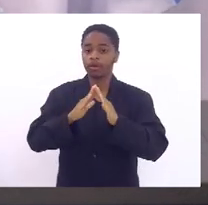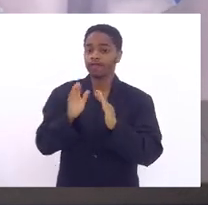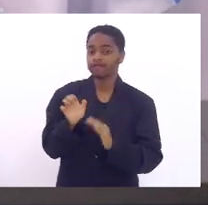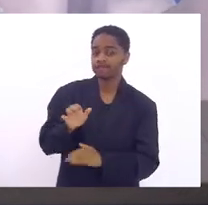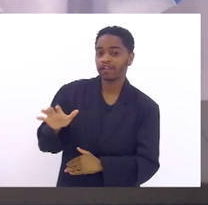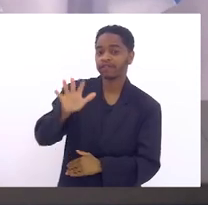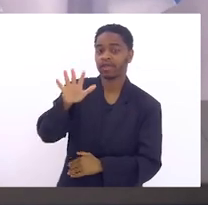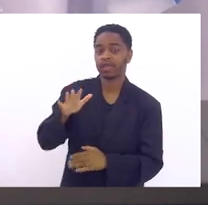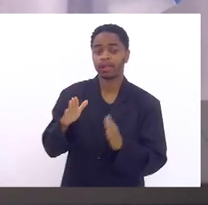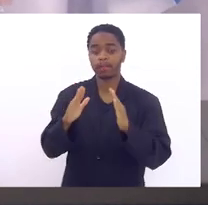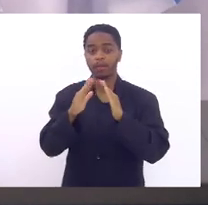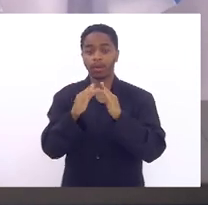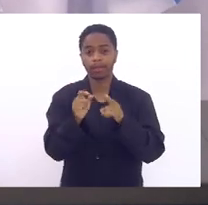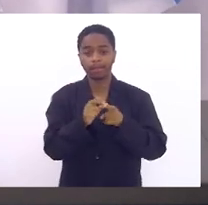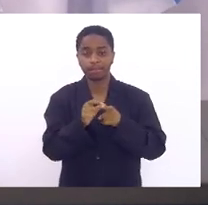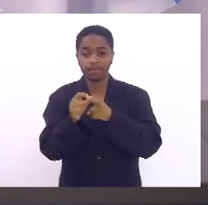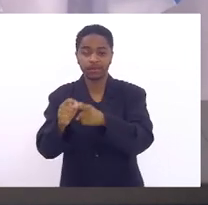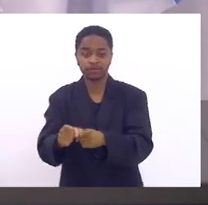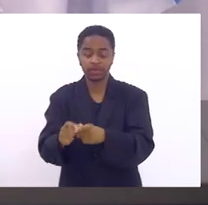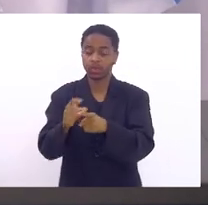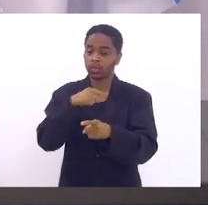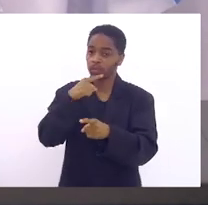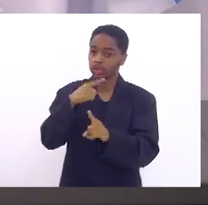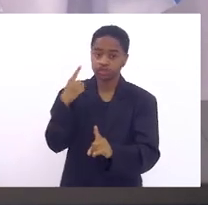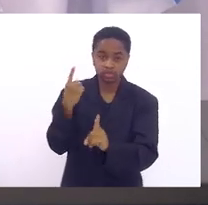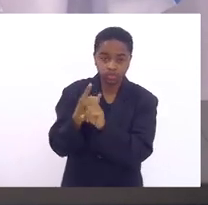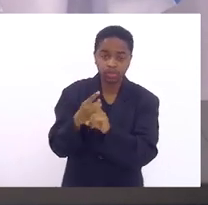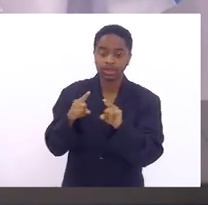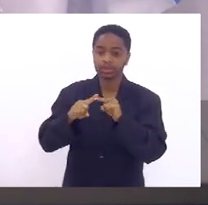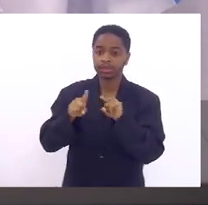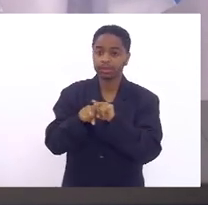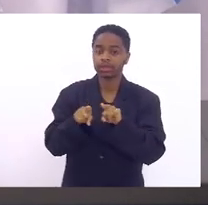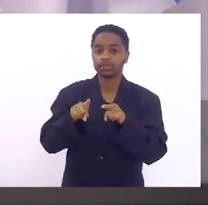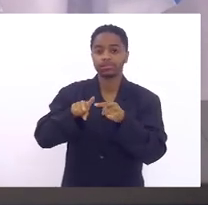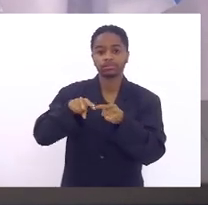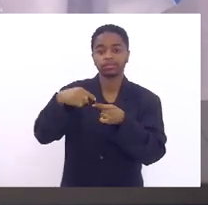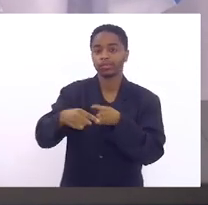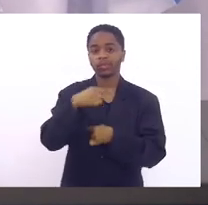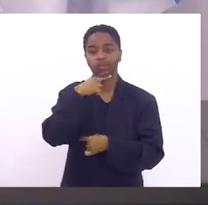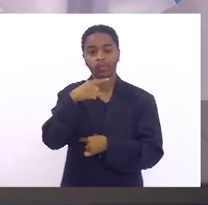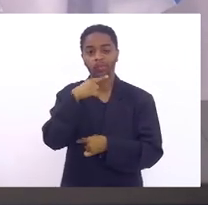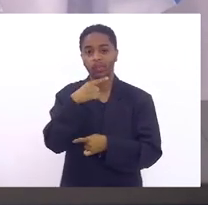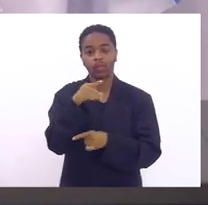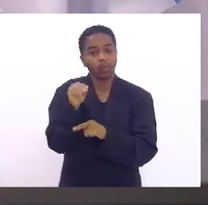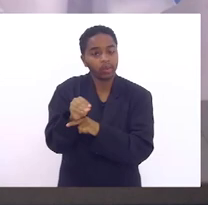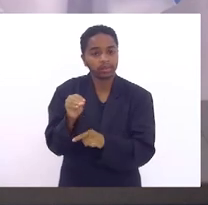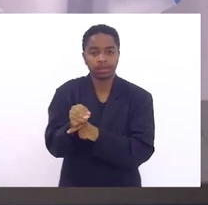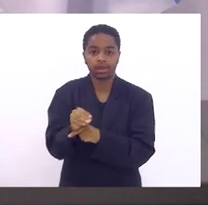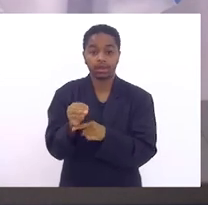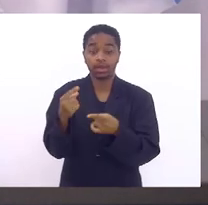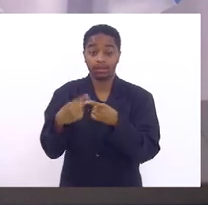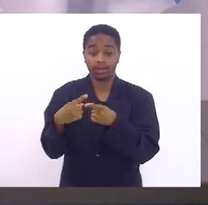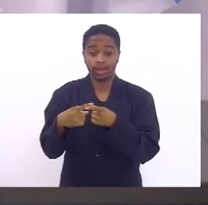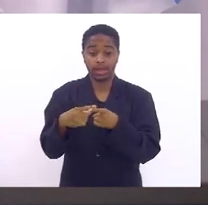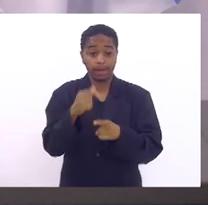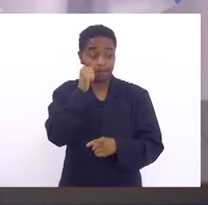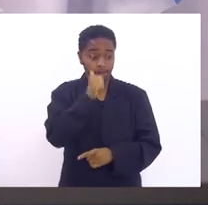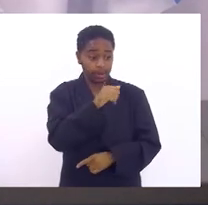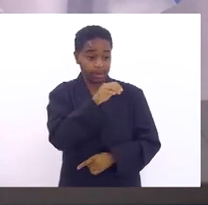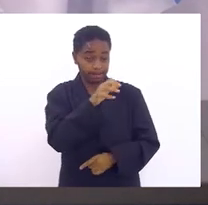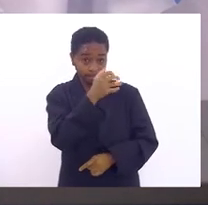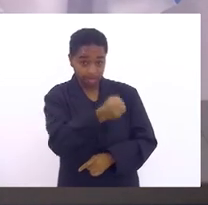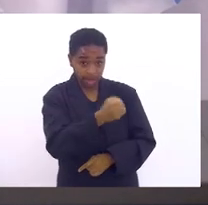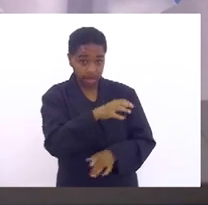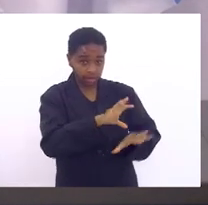têm de descobrir e de cuidar depois por isso que apesar da incidência ser maior em mulheres